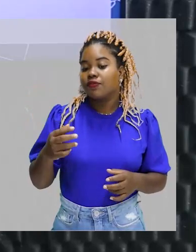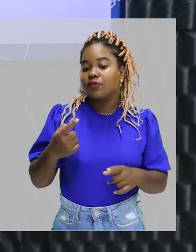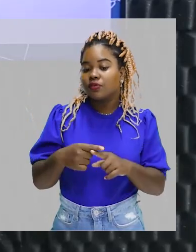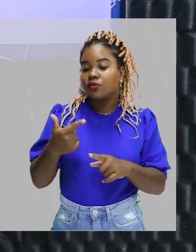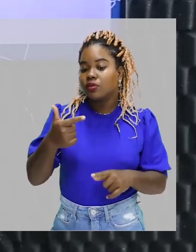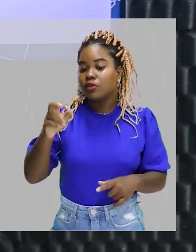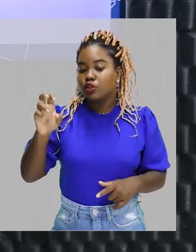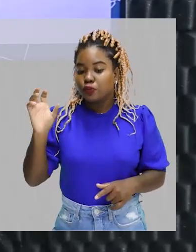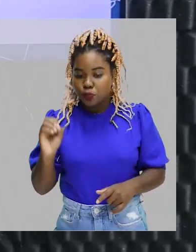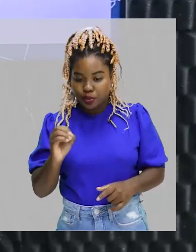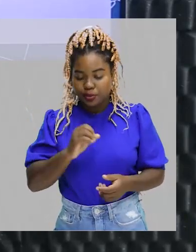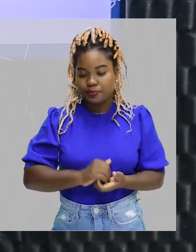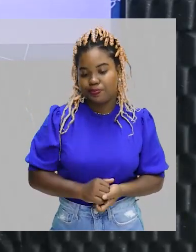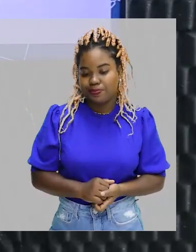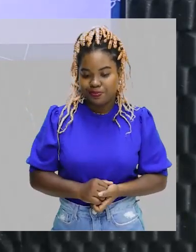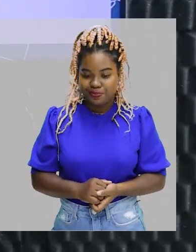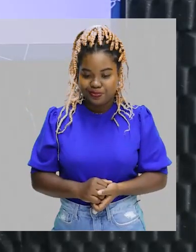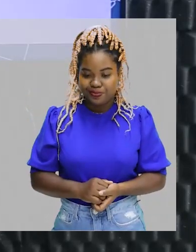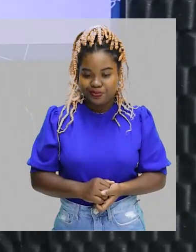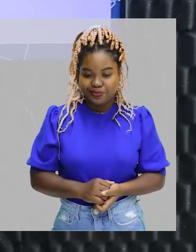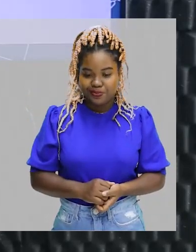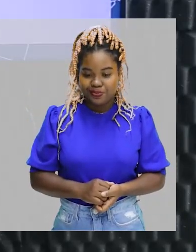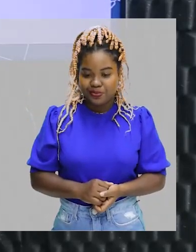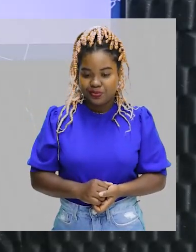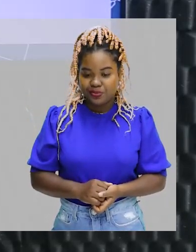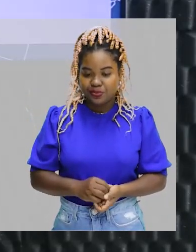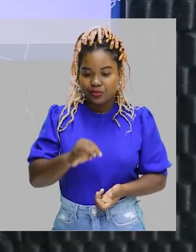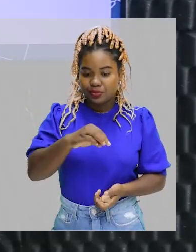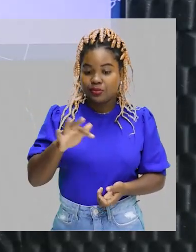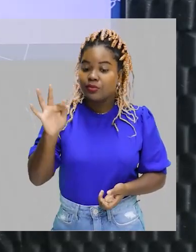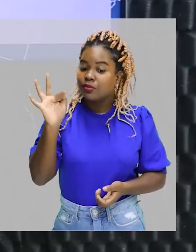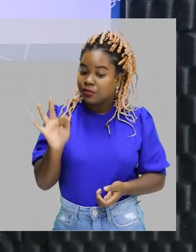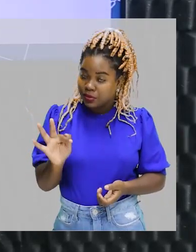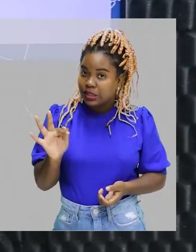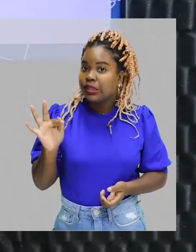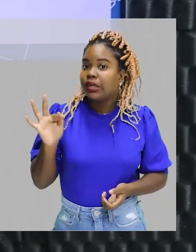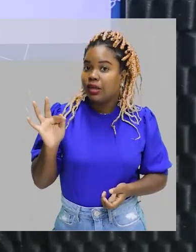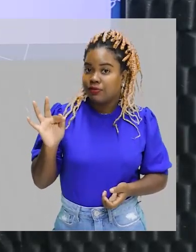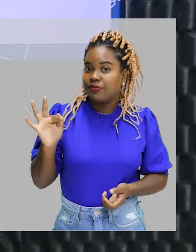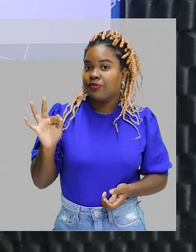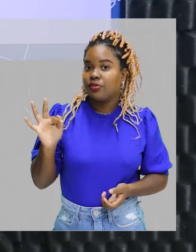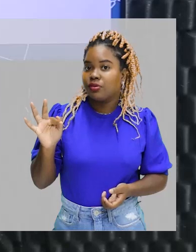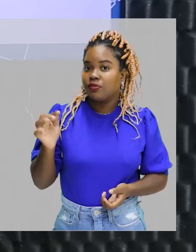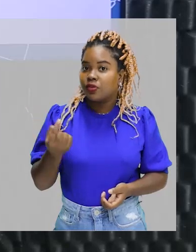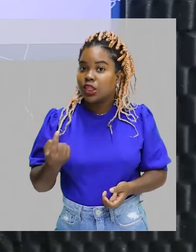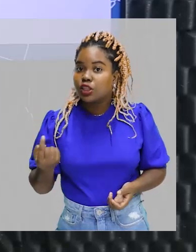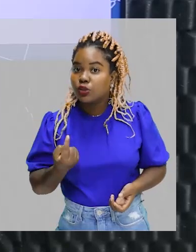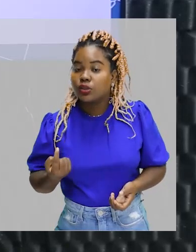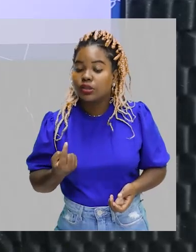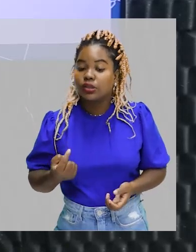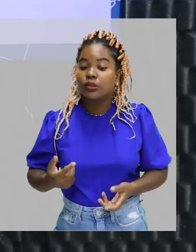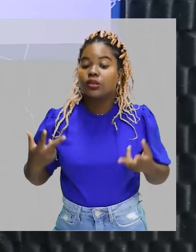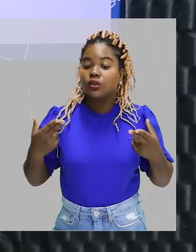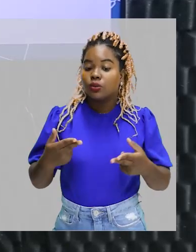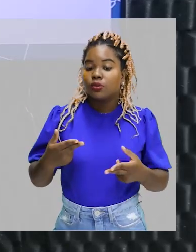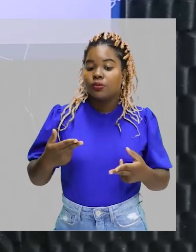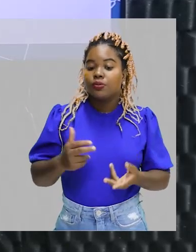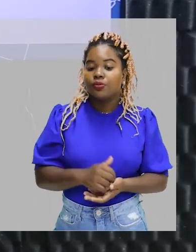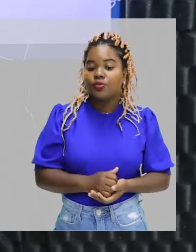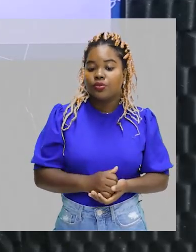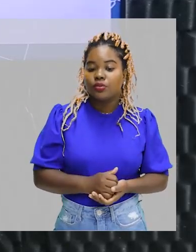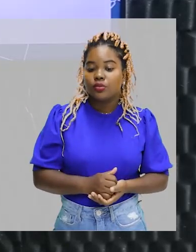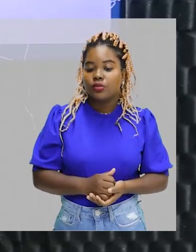vezes 250. Como eu quero o valor de mf, a molaridade final, então vai ficar